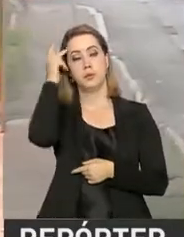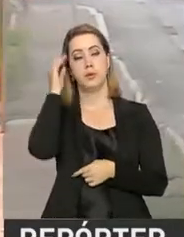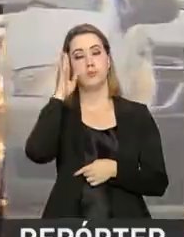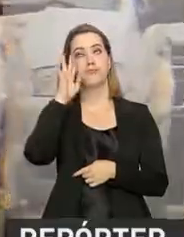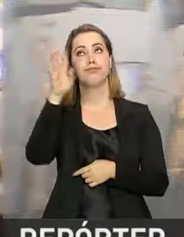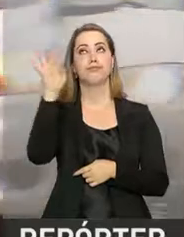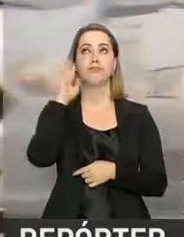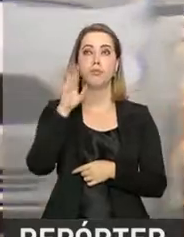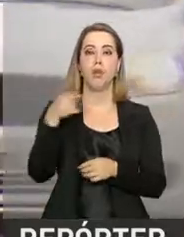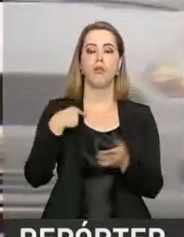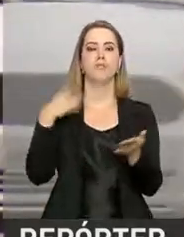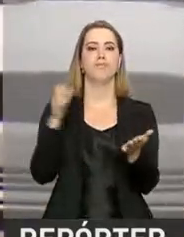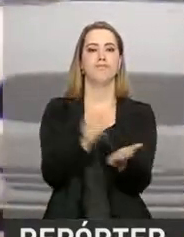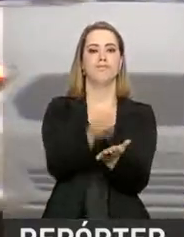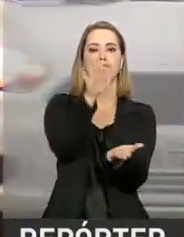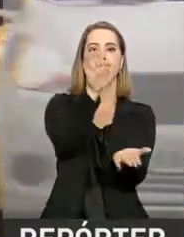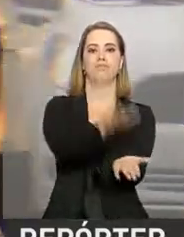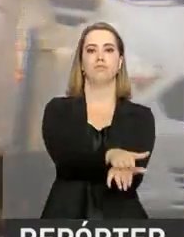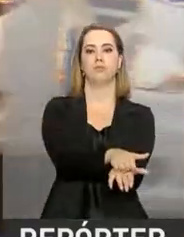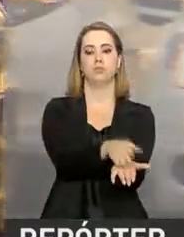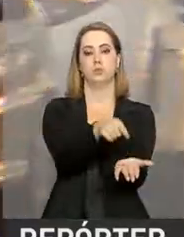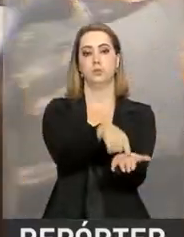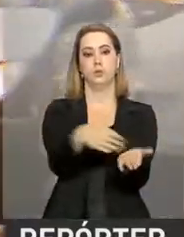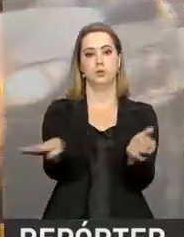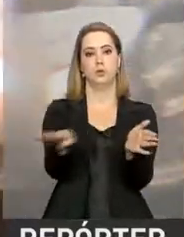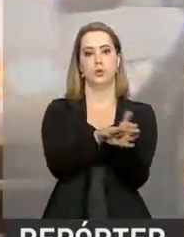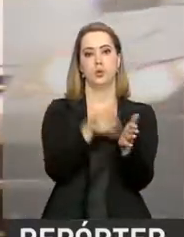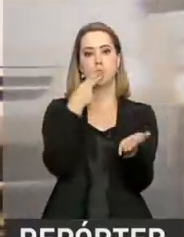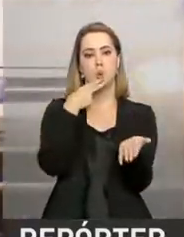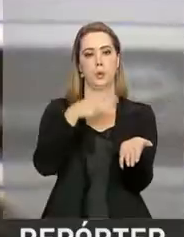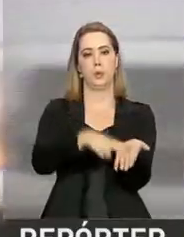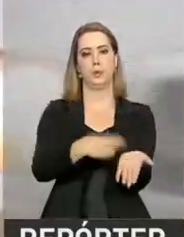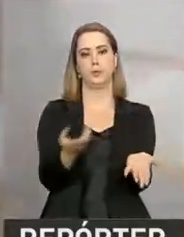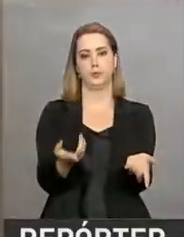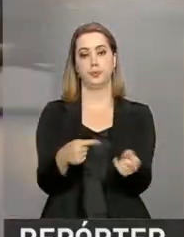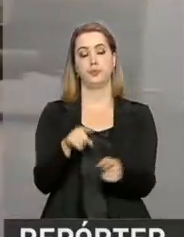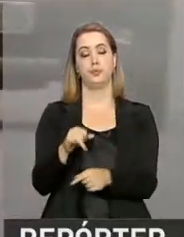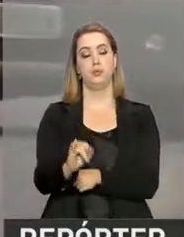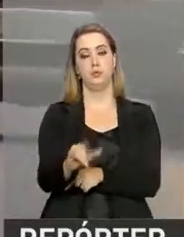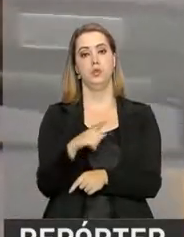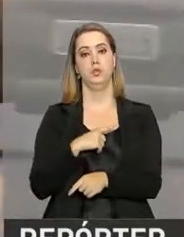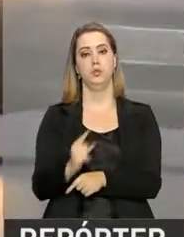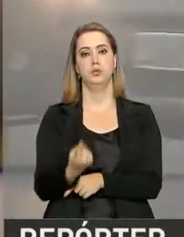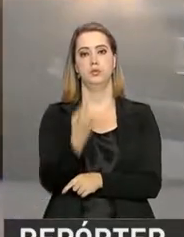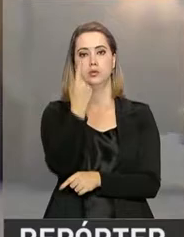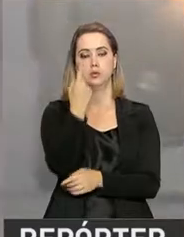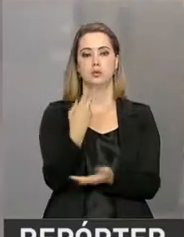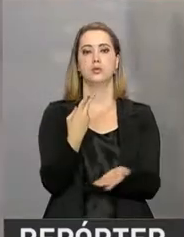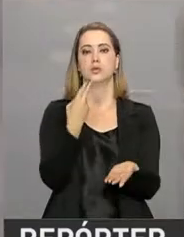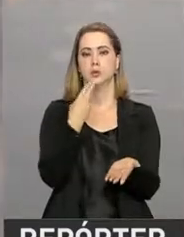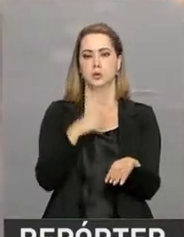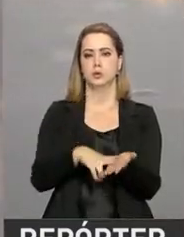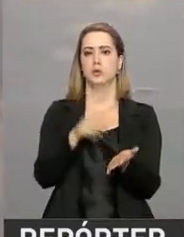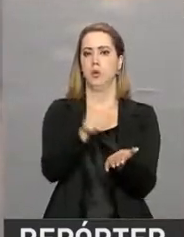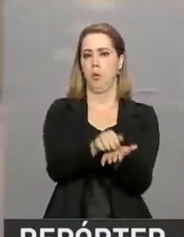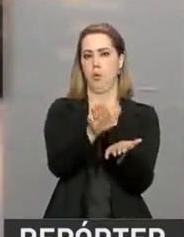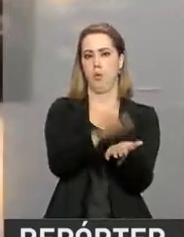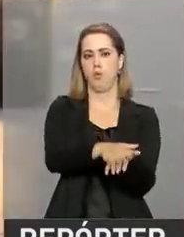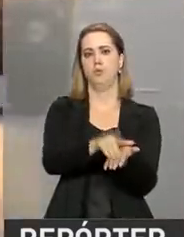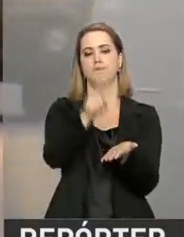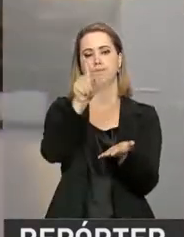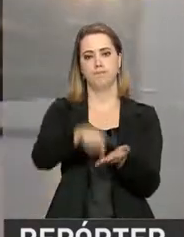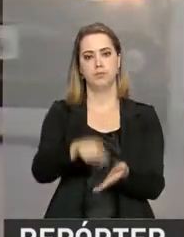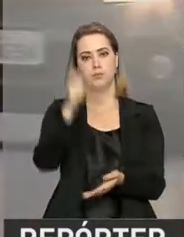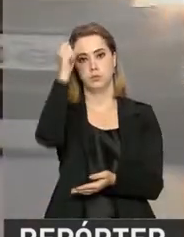atenção e são surpreendidos com multas que chegam pelo correio e se uma infração de trânsito inesperada pesa no orçamento mensal